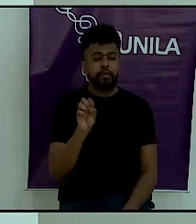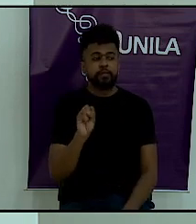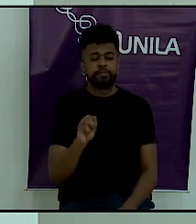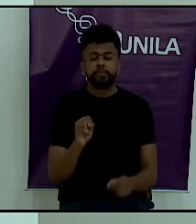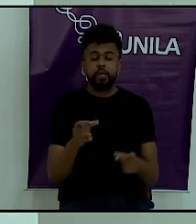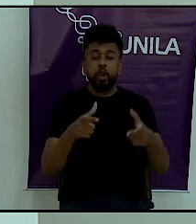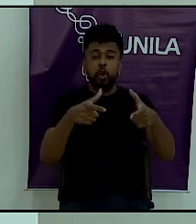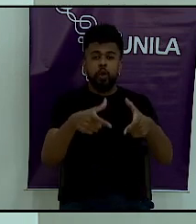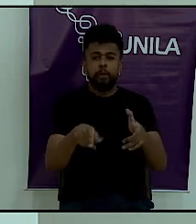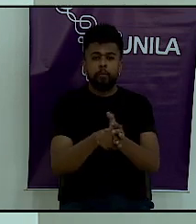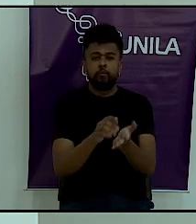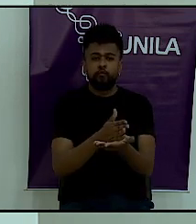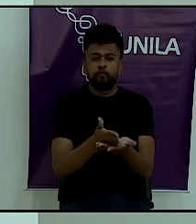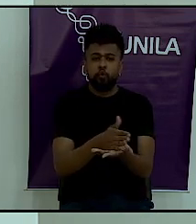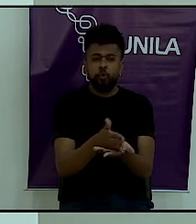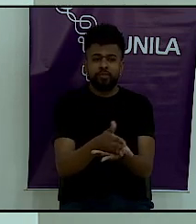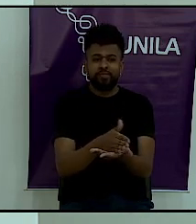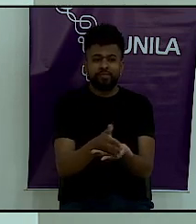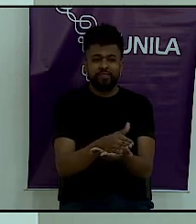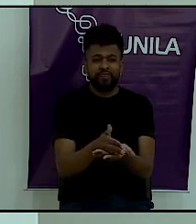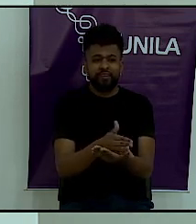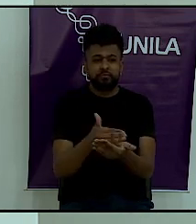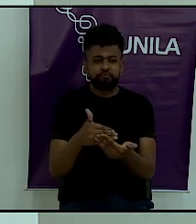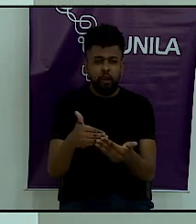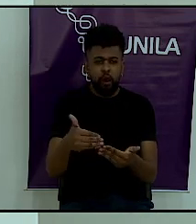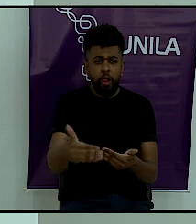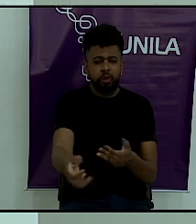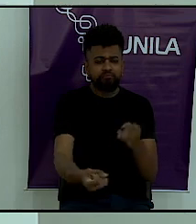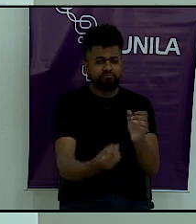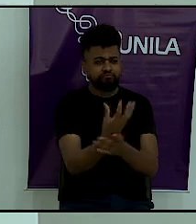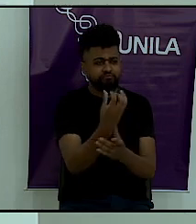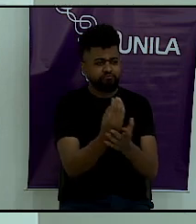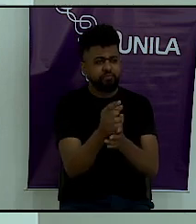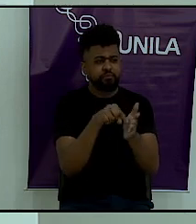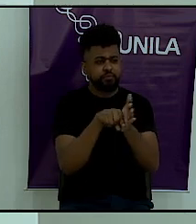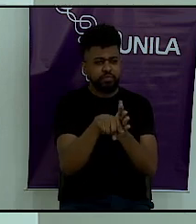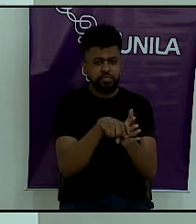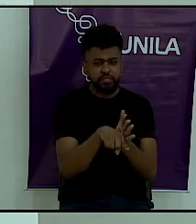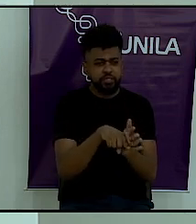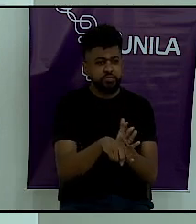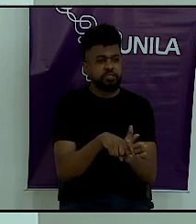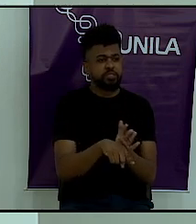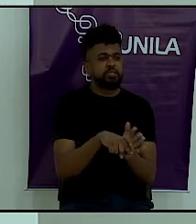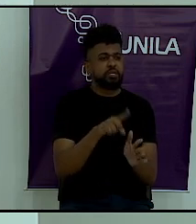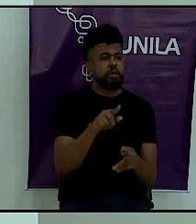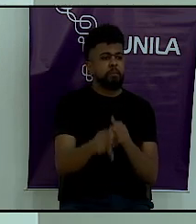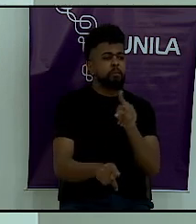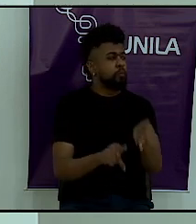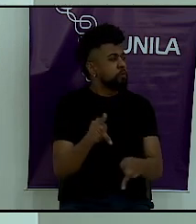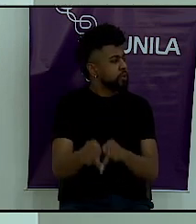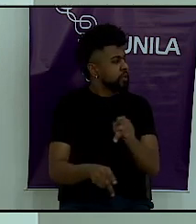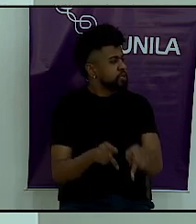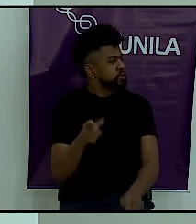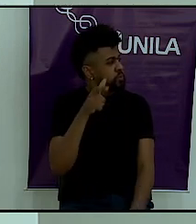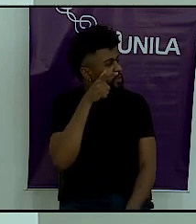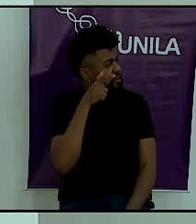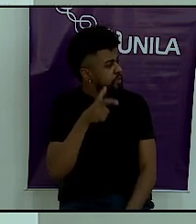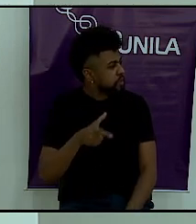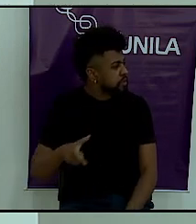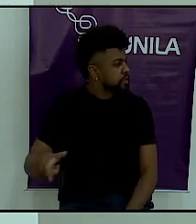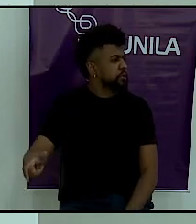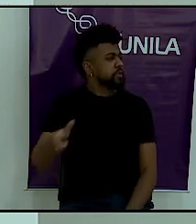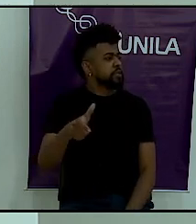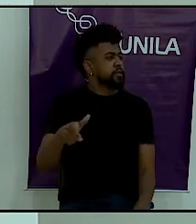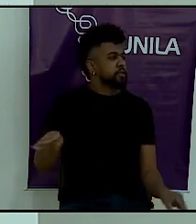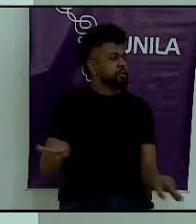localização fronteiriça. Para além das produções de pesquisas primárias, nós temos uma população muito interessante que